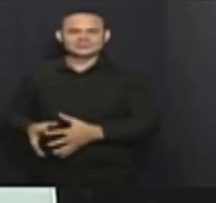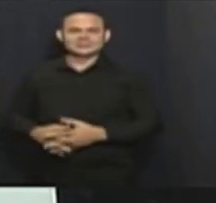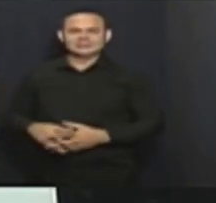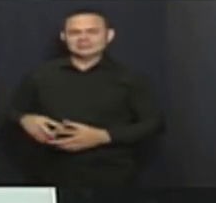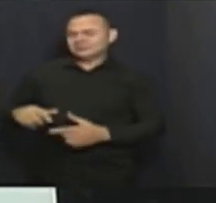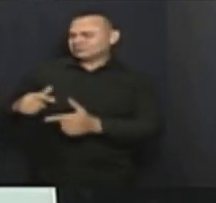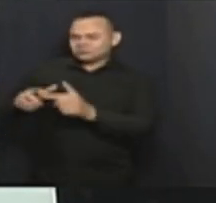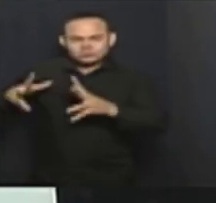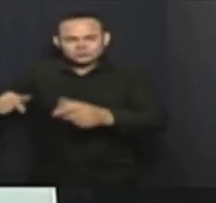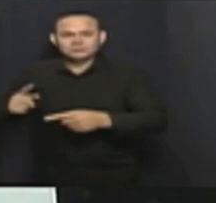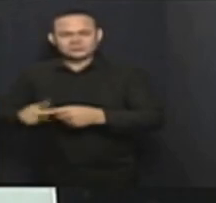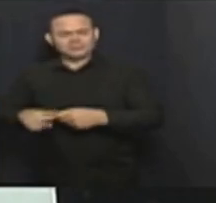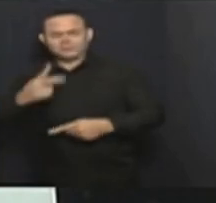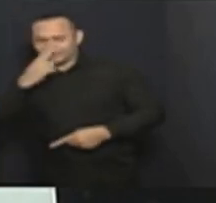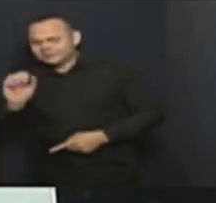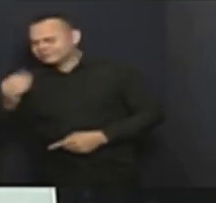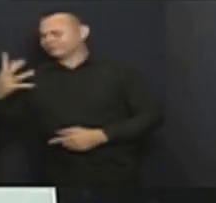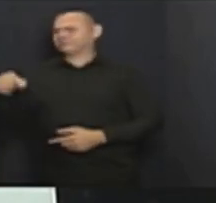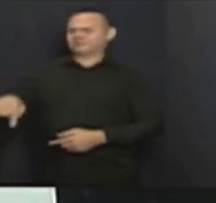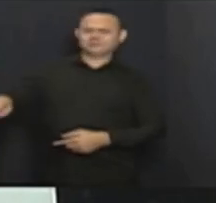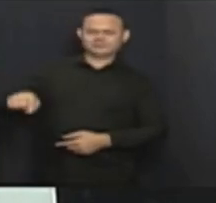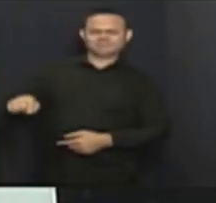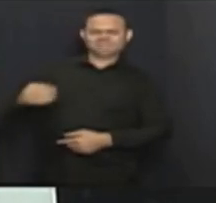estamos morando no estado errado